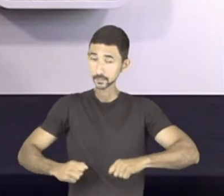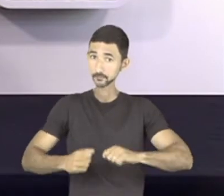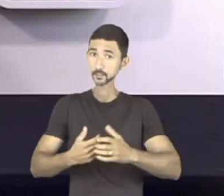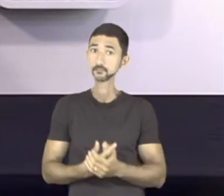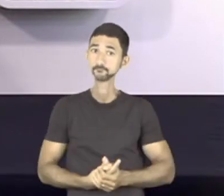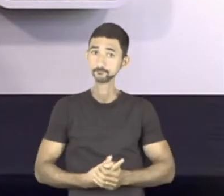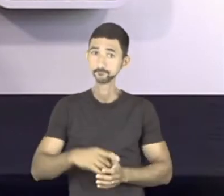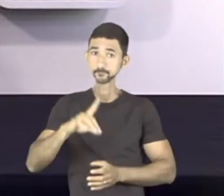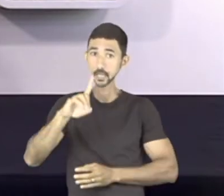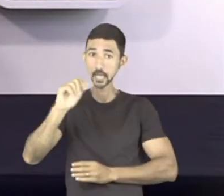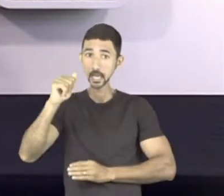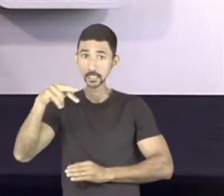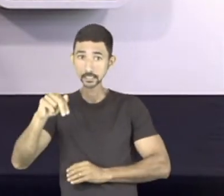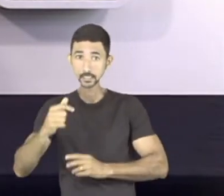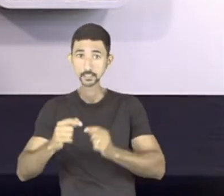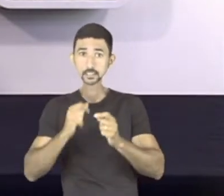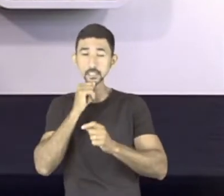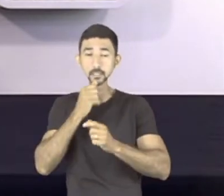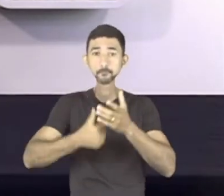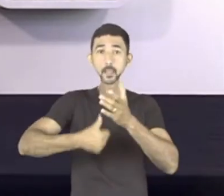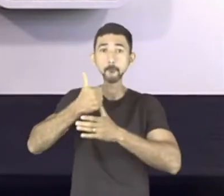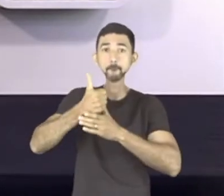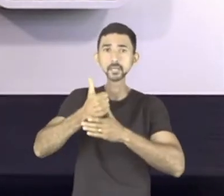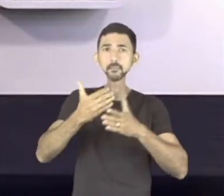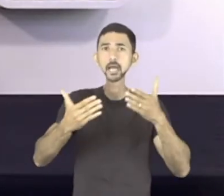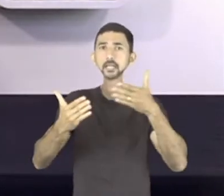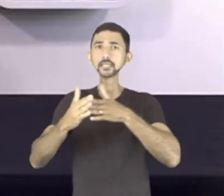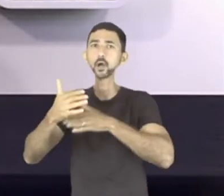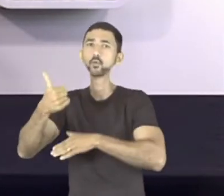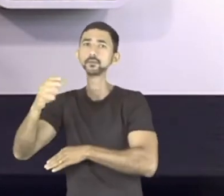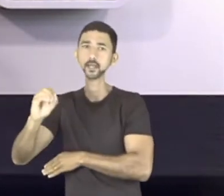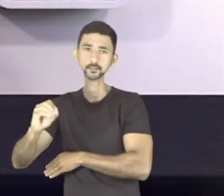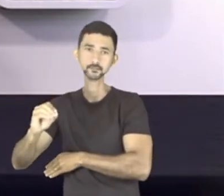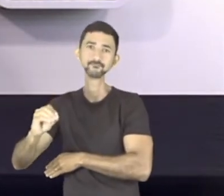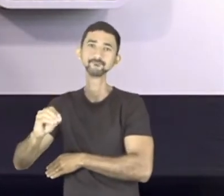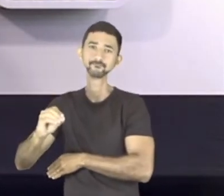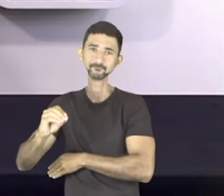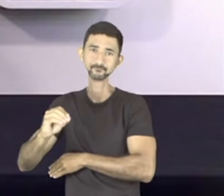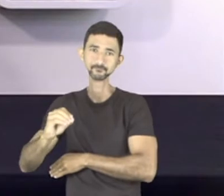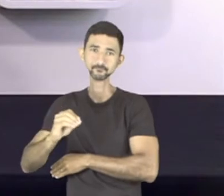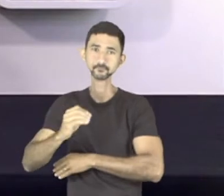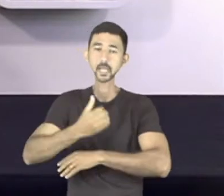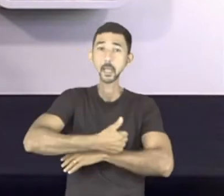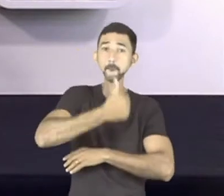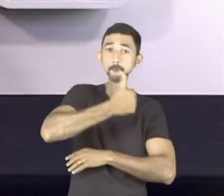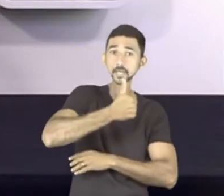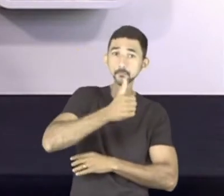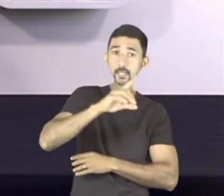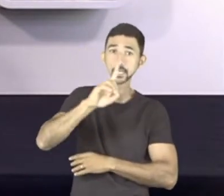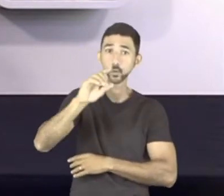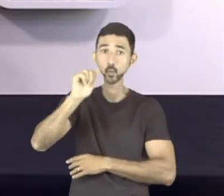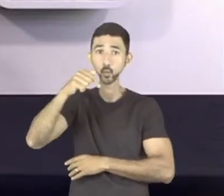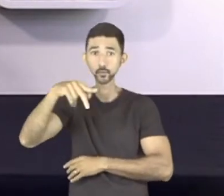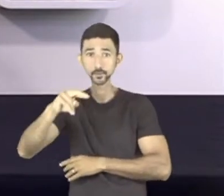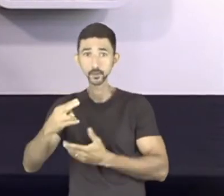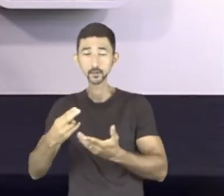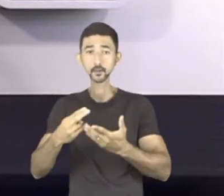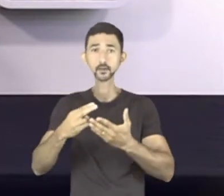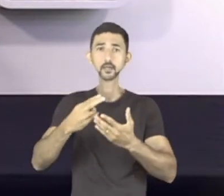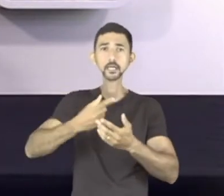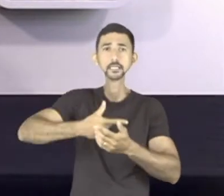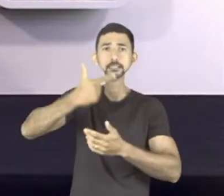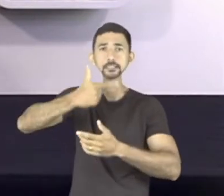dans. Então, você tem do primeiro até o 10º. Então, você tem primeiro dan, segundo